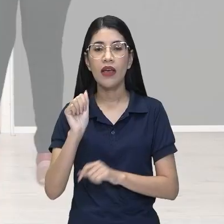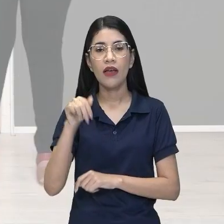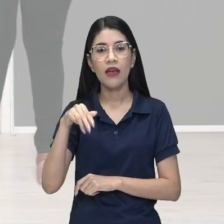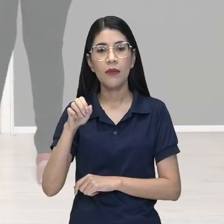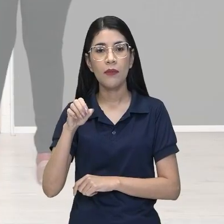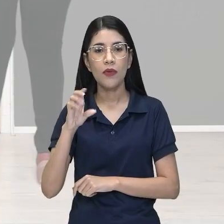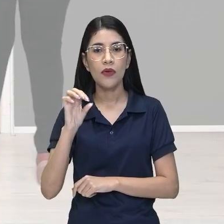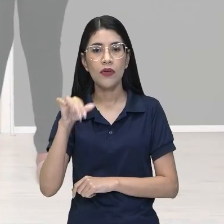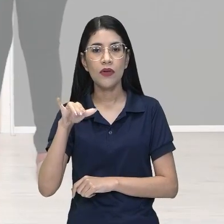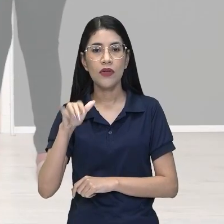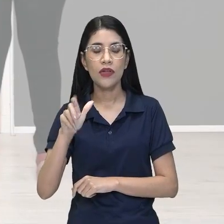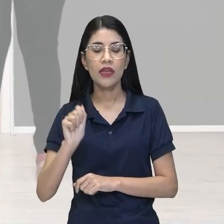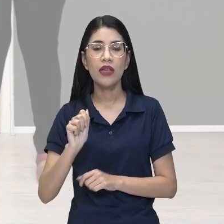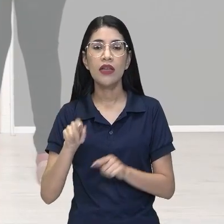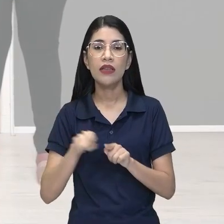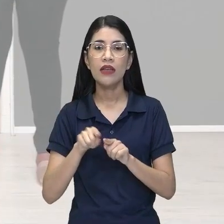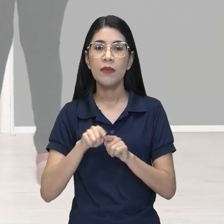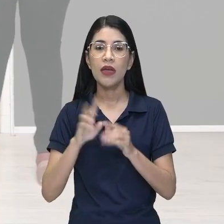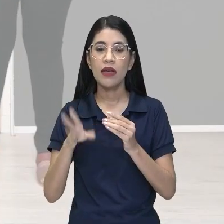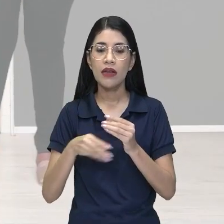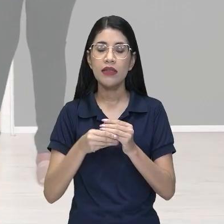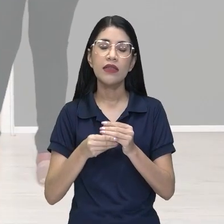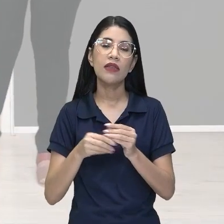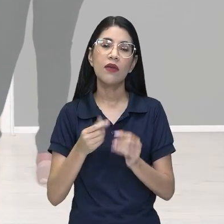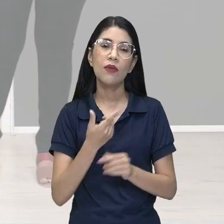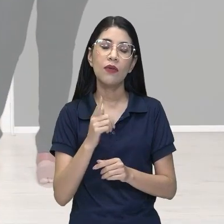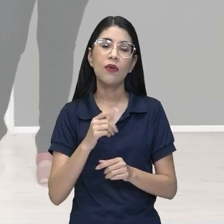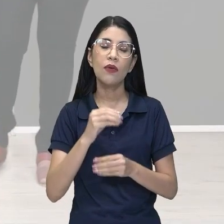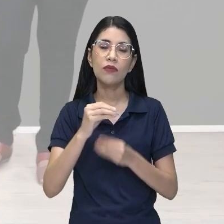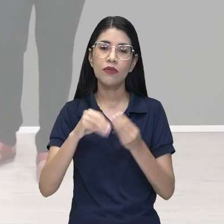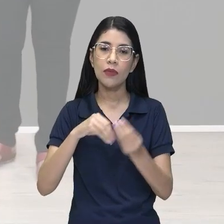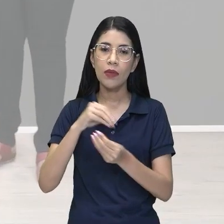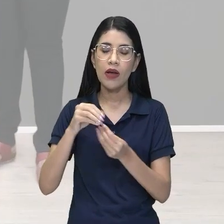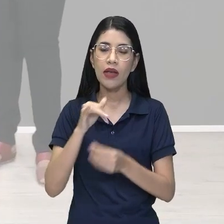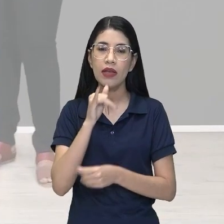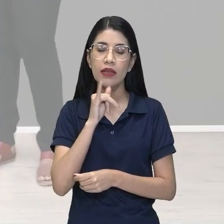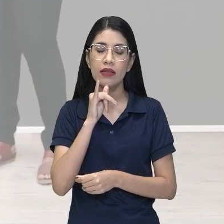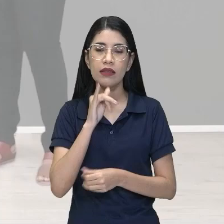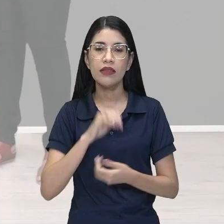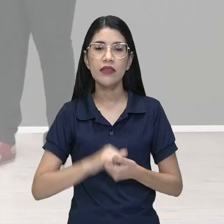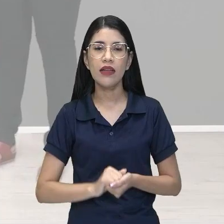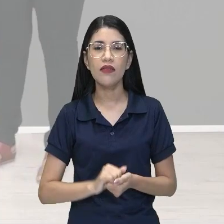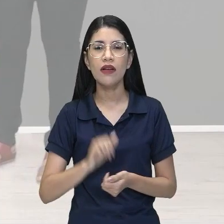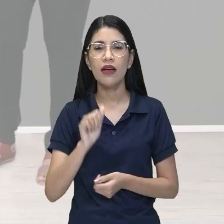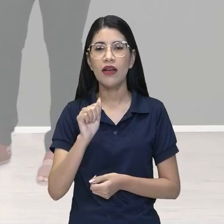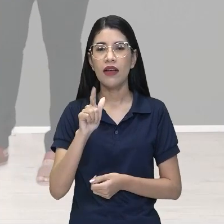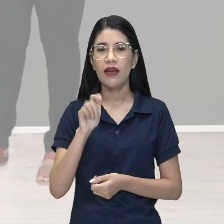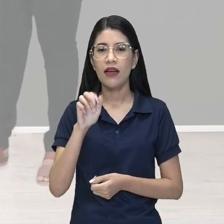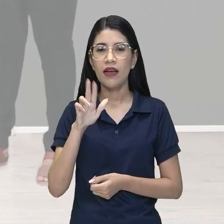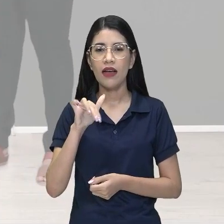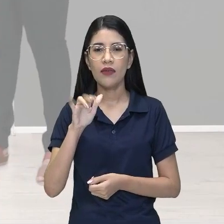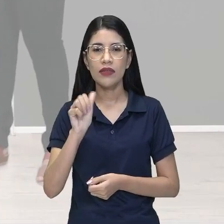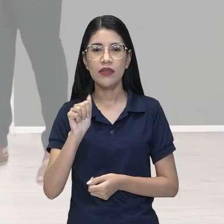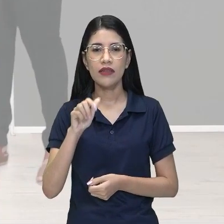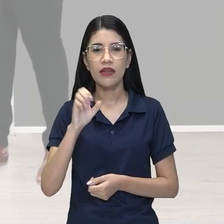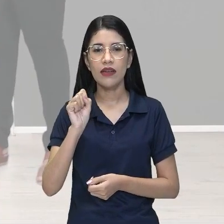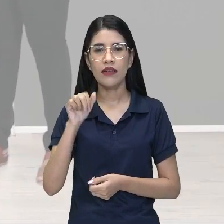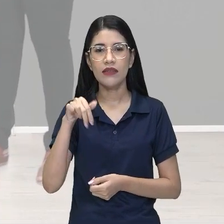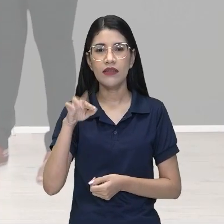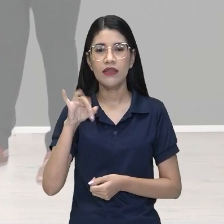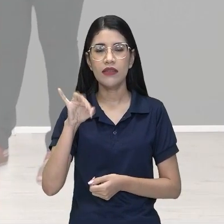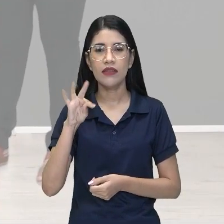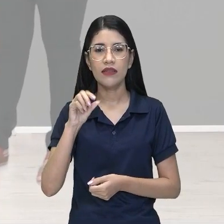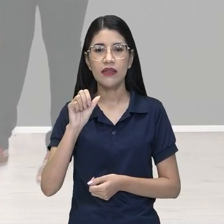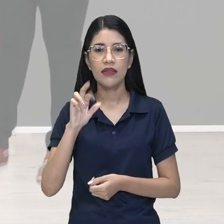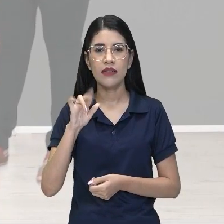amônia com outros produtos químicos como a água sanitária. Aqui nós temos alguns exemplos de